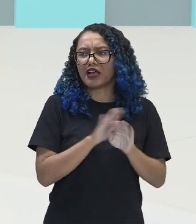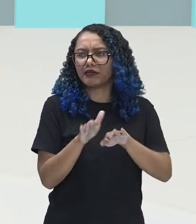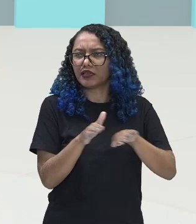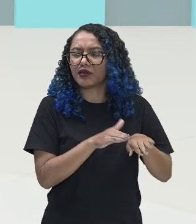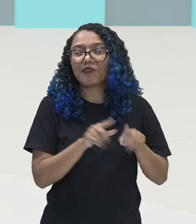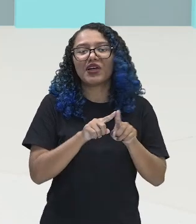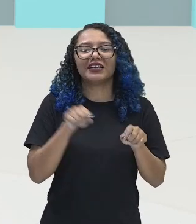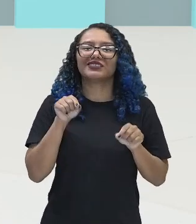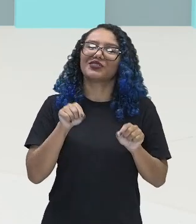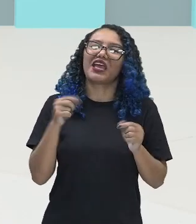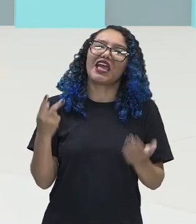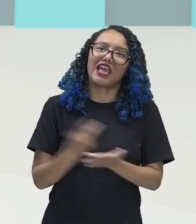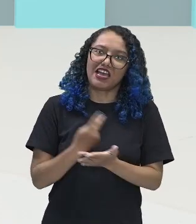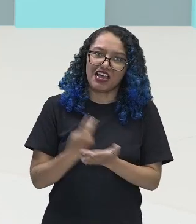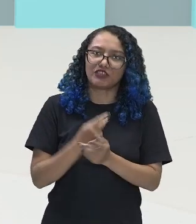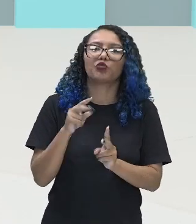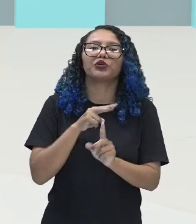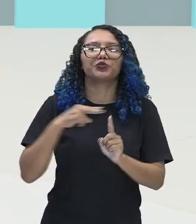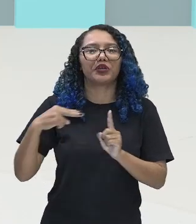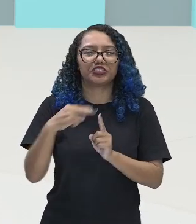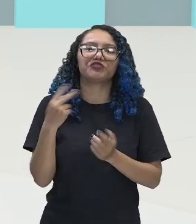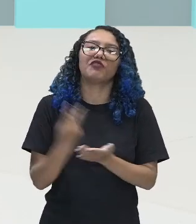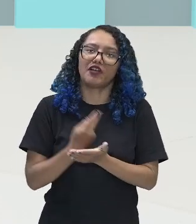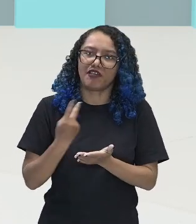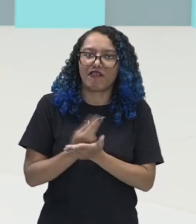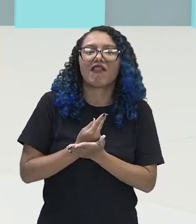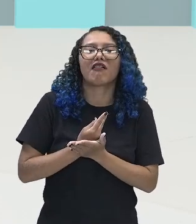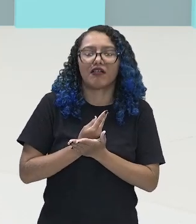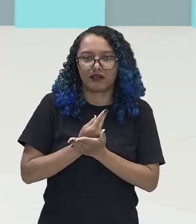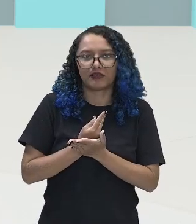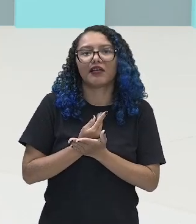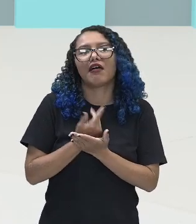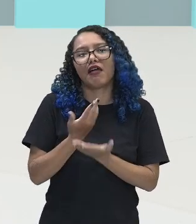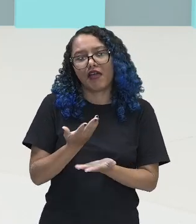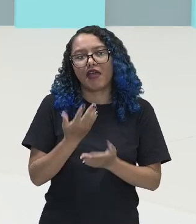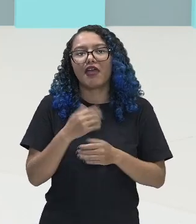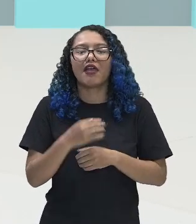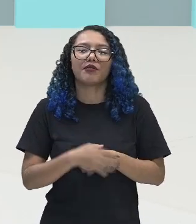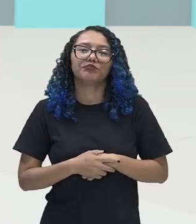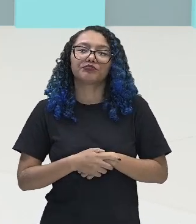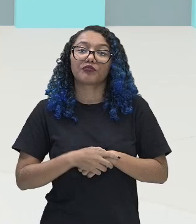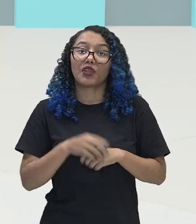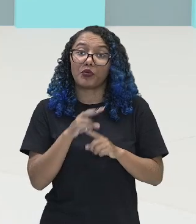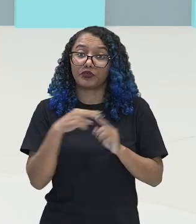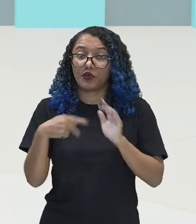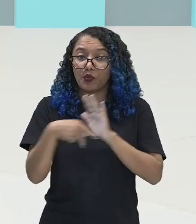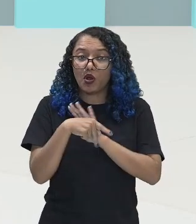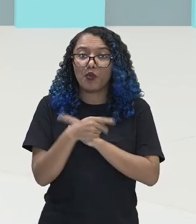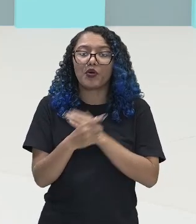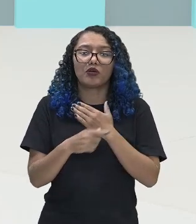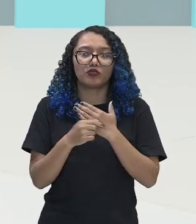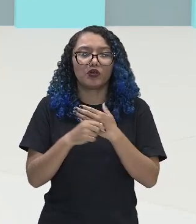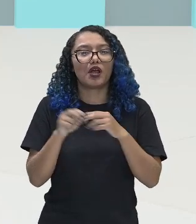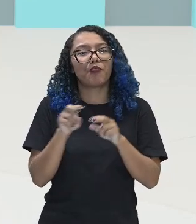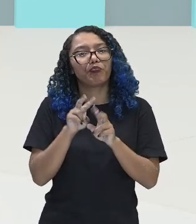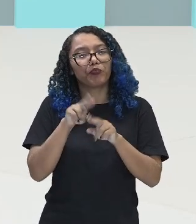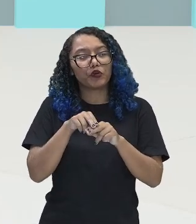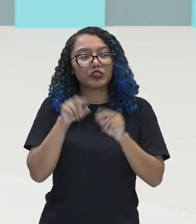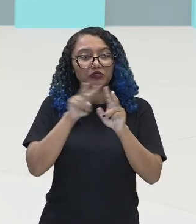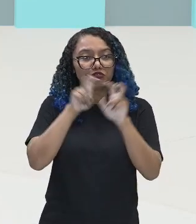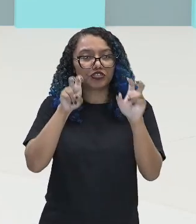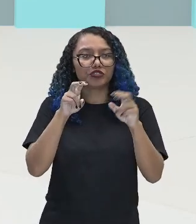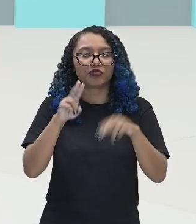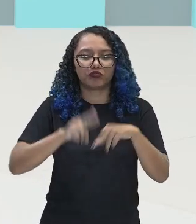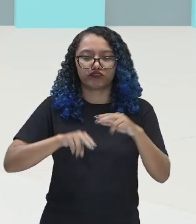valores indígenas. Então, basicamente é isso que a autora está falando, por isso que o título é Ao Redor da Fogueira, né? Inclusive é um